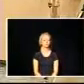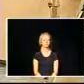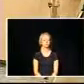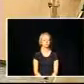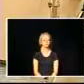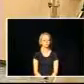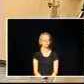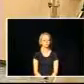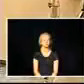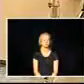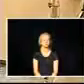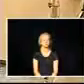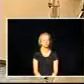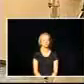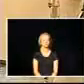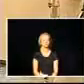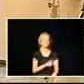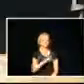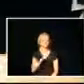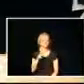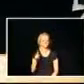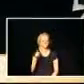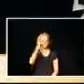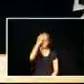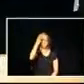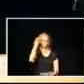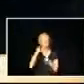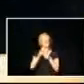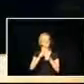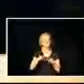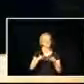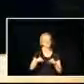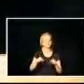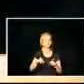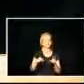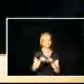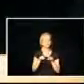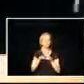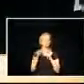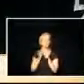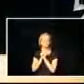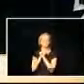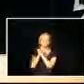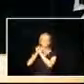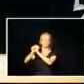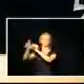presidente, Salvador Soares, munícipes aqui presentes, todos acompanham pela TV Câmara,